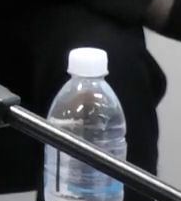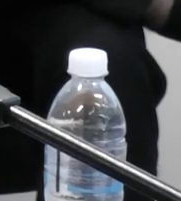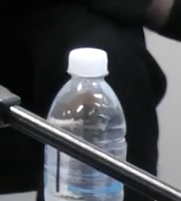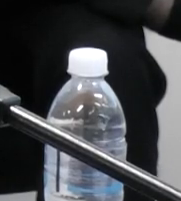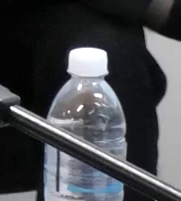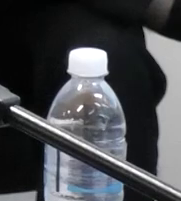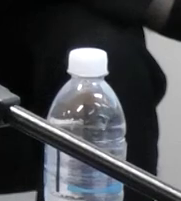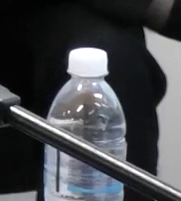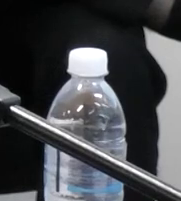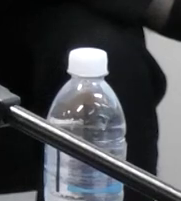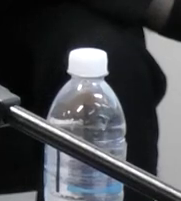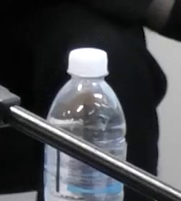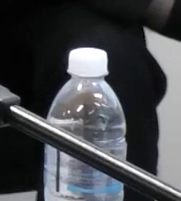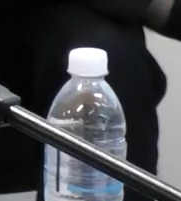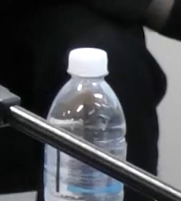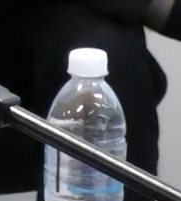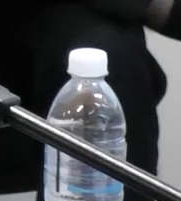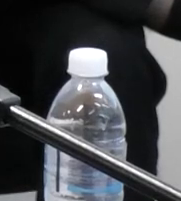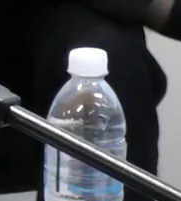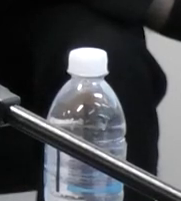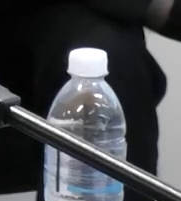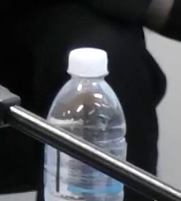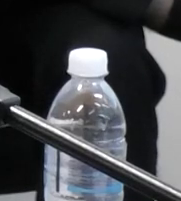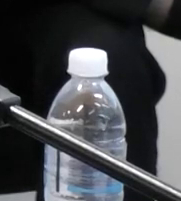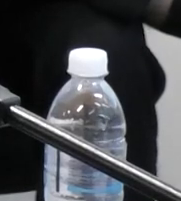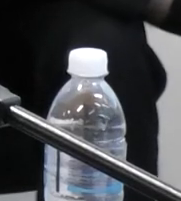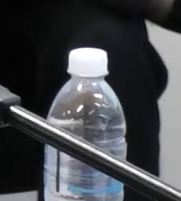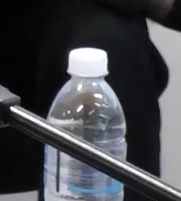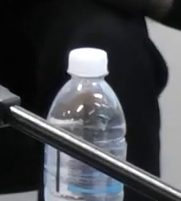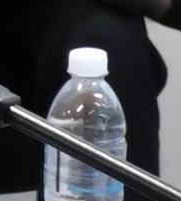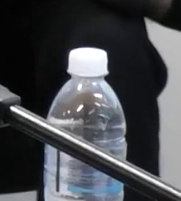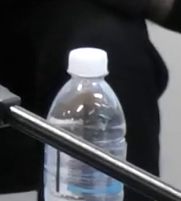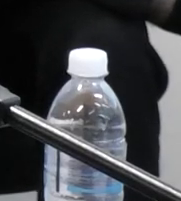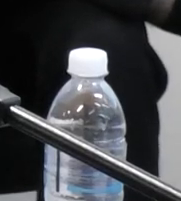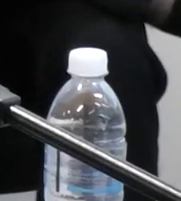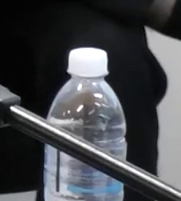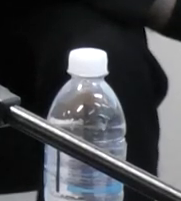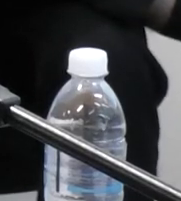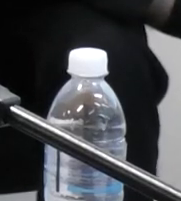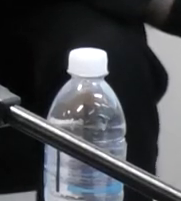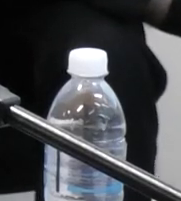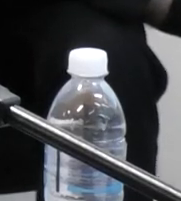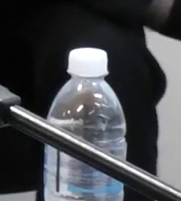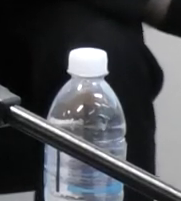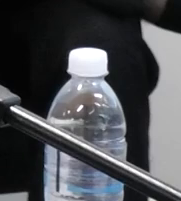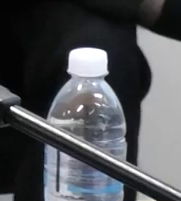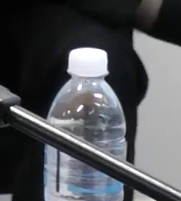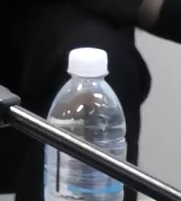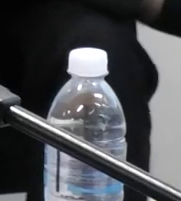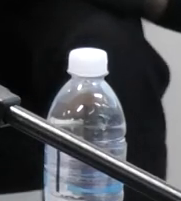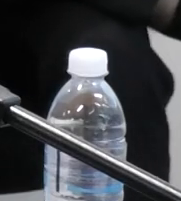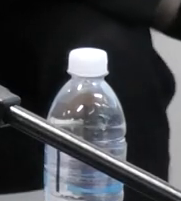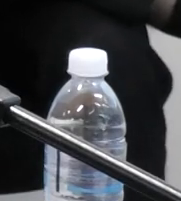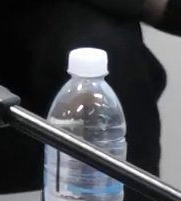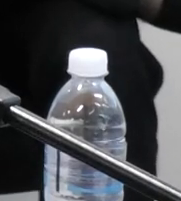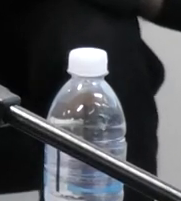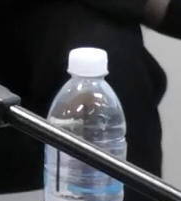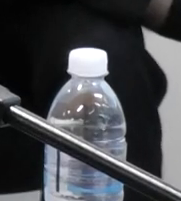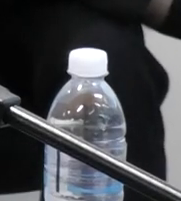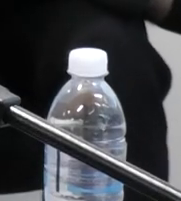na hora de matar um policial? Se for branco, não deve morrer. Se for negro, deve ser morto.